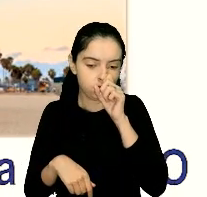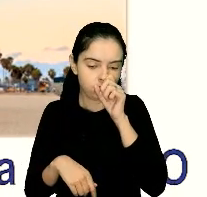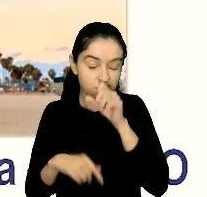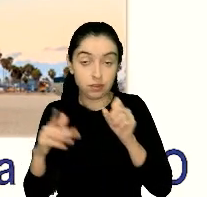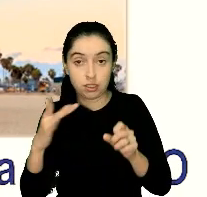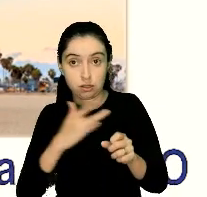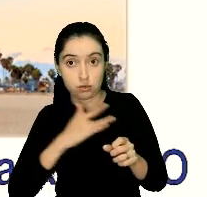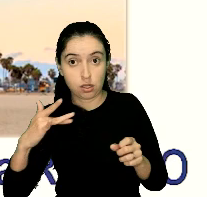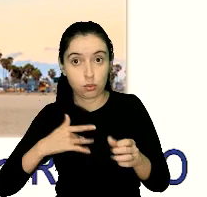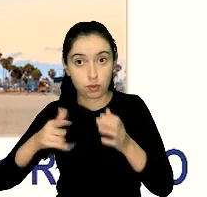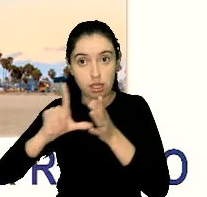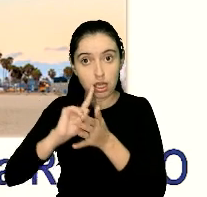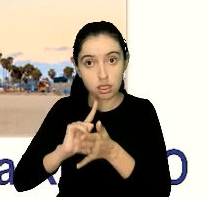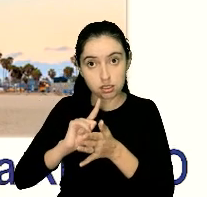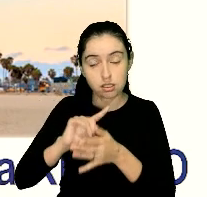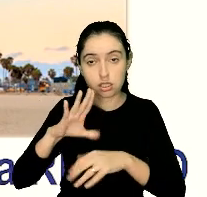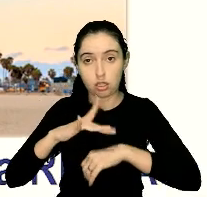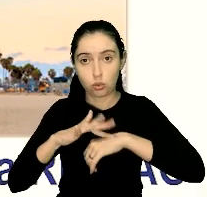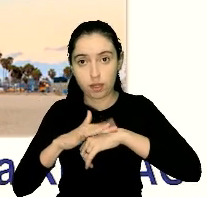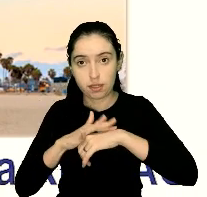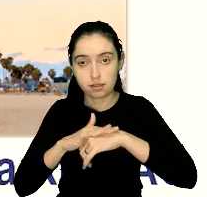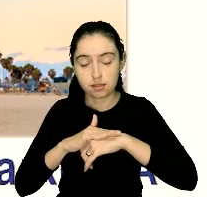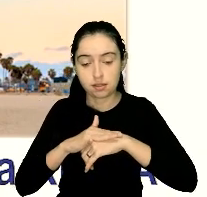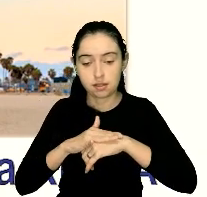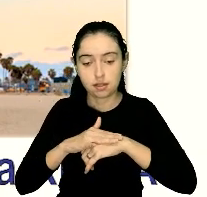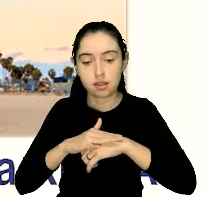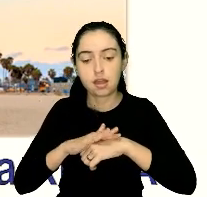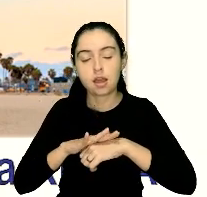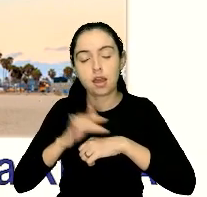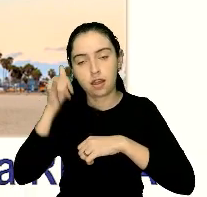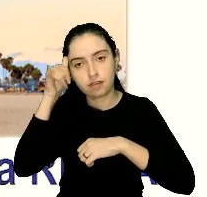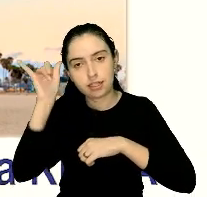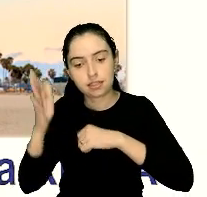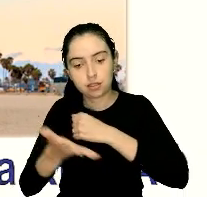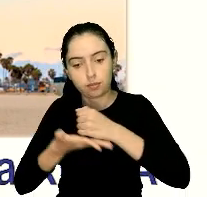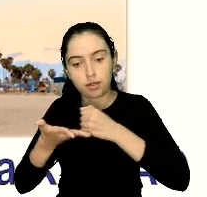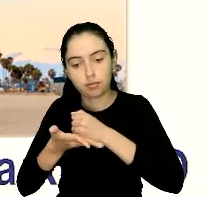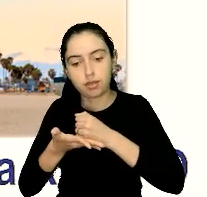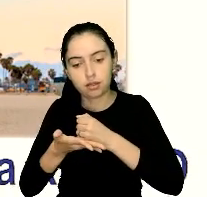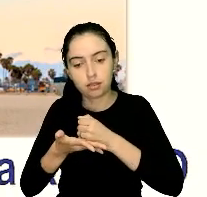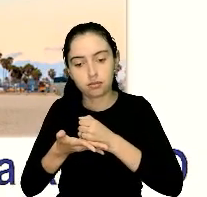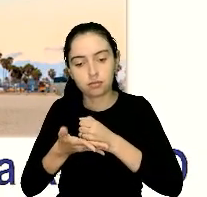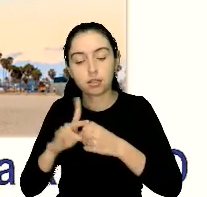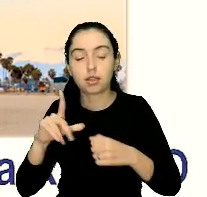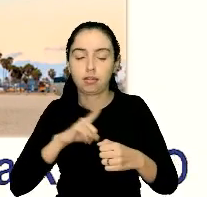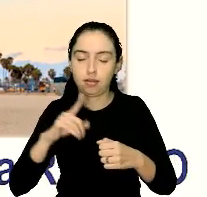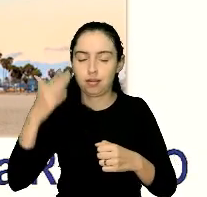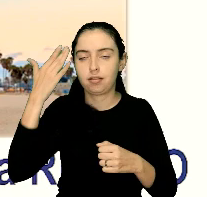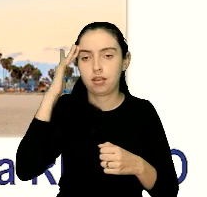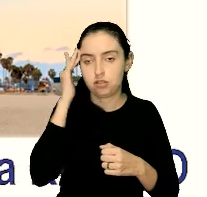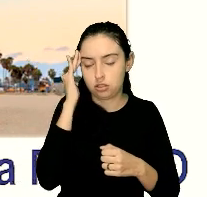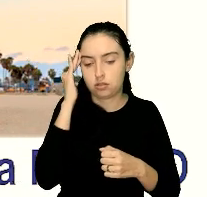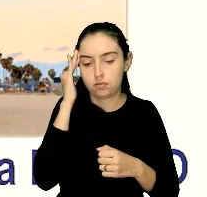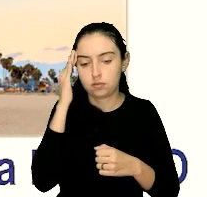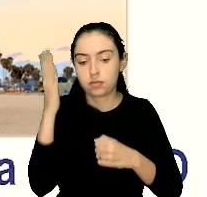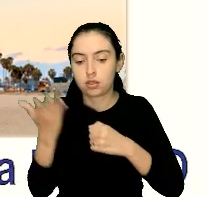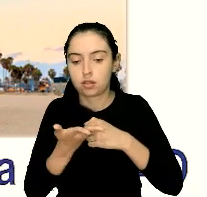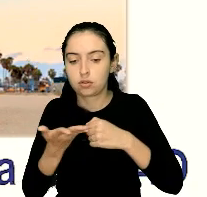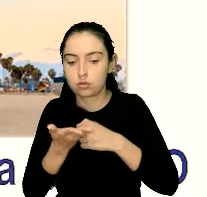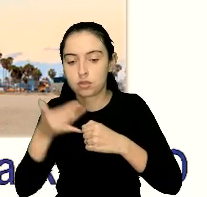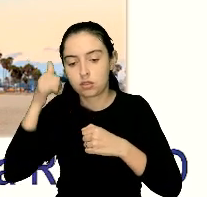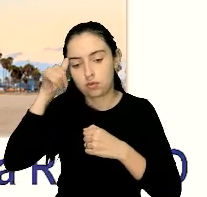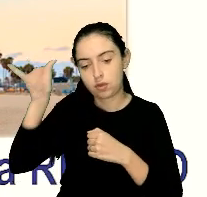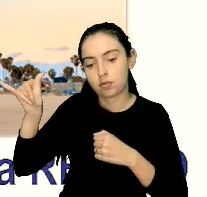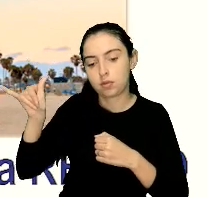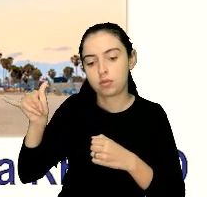antes do adoecimento, a prevenção primária, é o que a gente tem entendido. Isso. A prevenção secundária seria